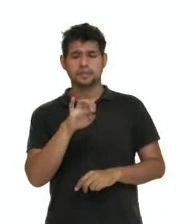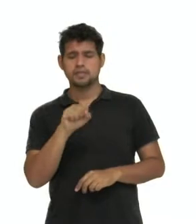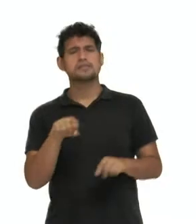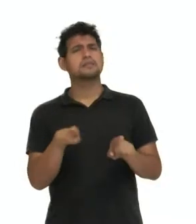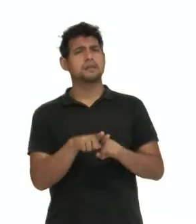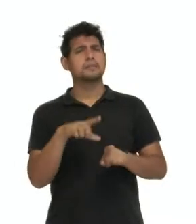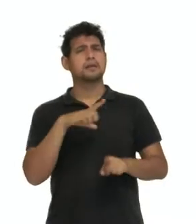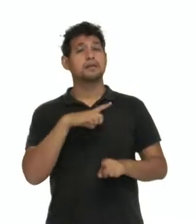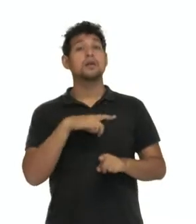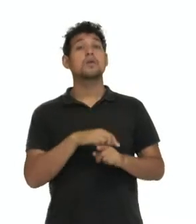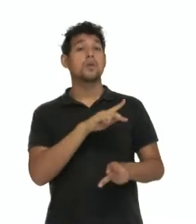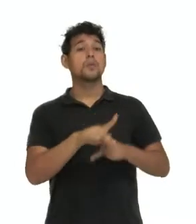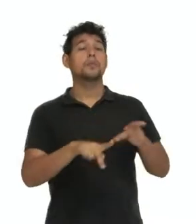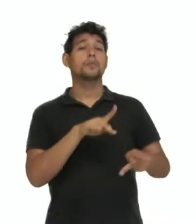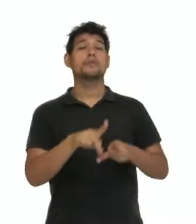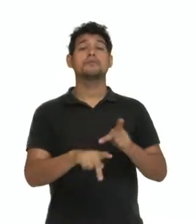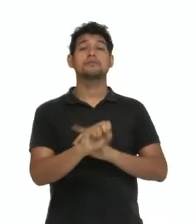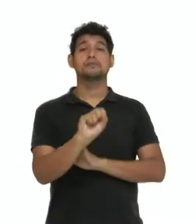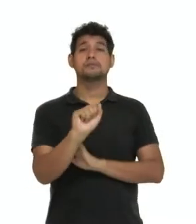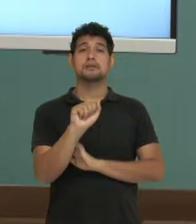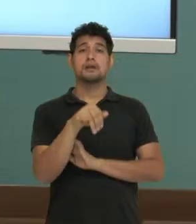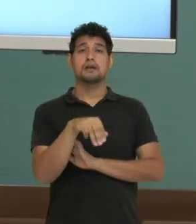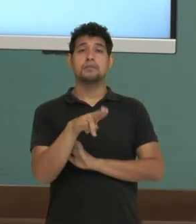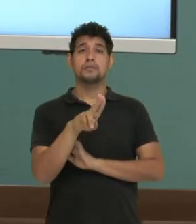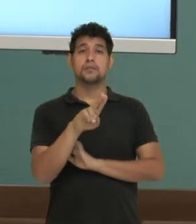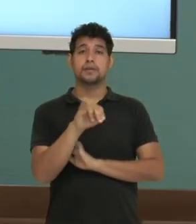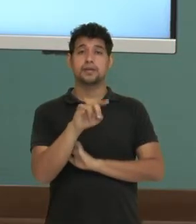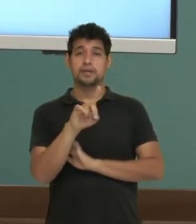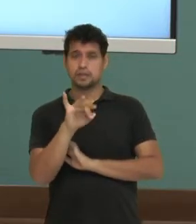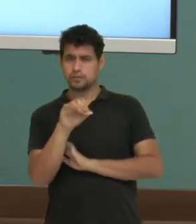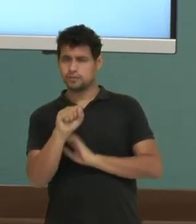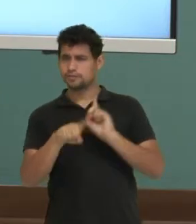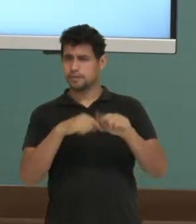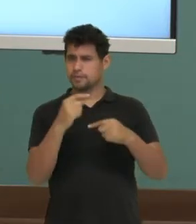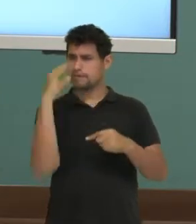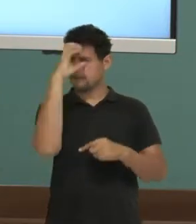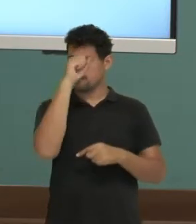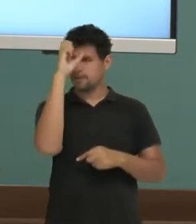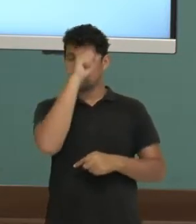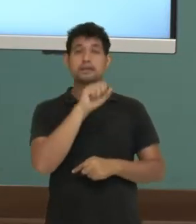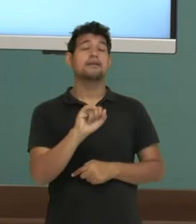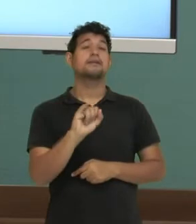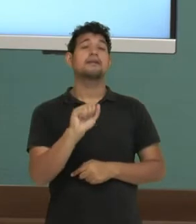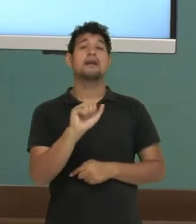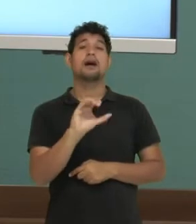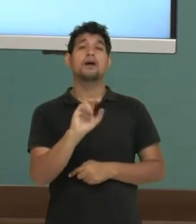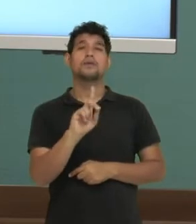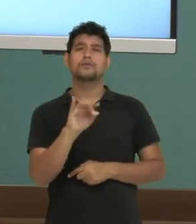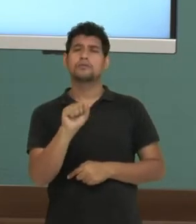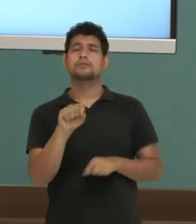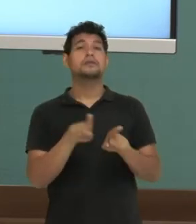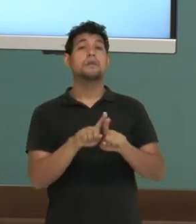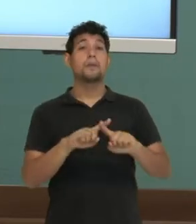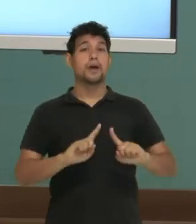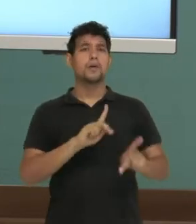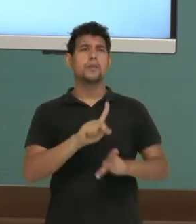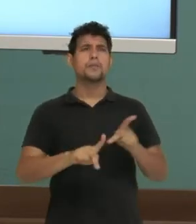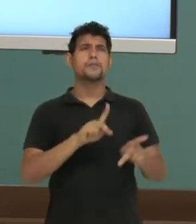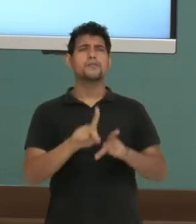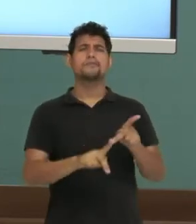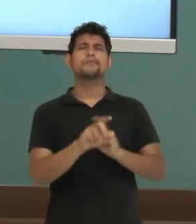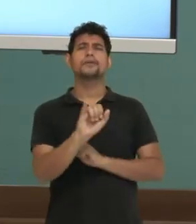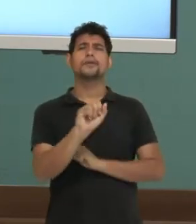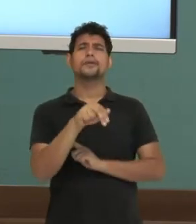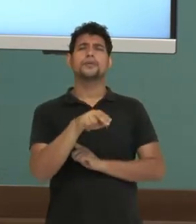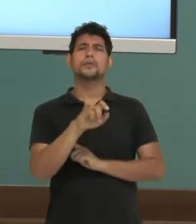os samoiedos e também os povos iacutos, que nós vamos ver a partir desse momento. Então, vamos lá, os inuites, quem são